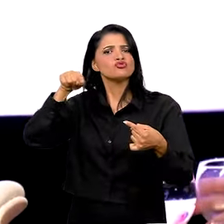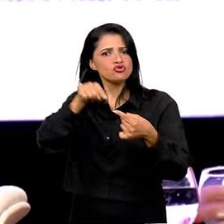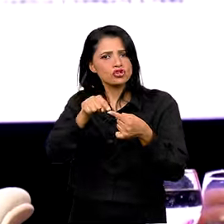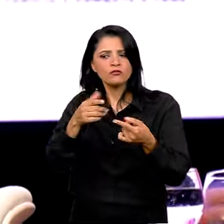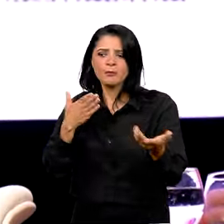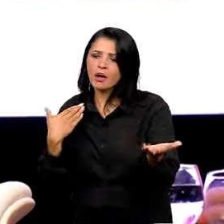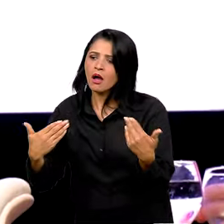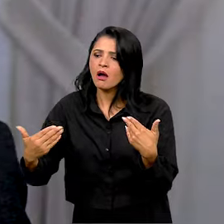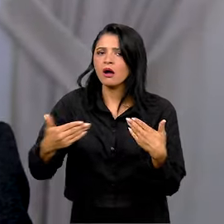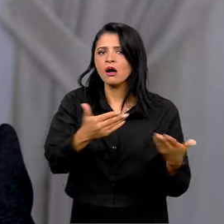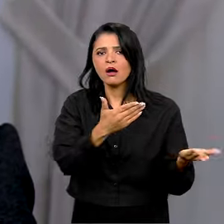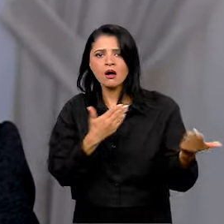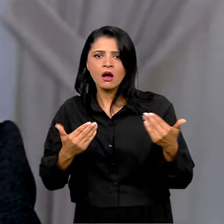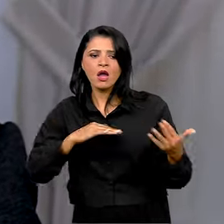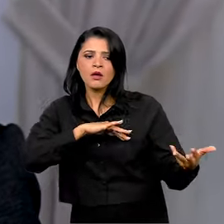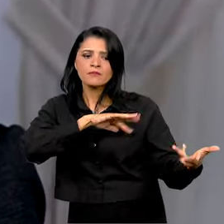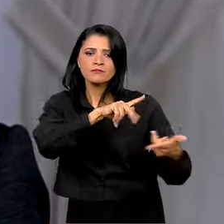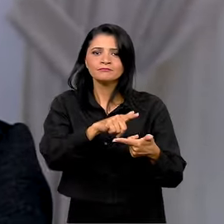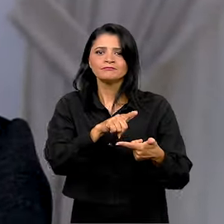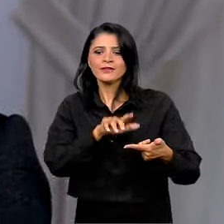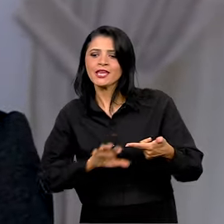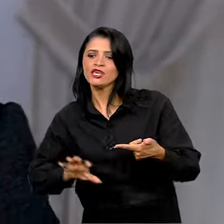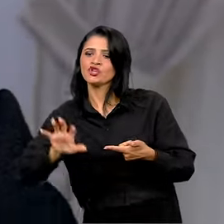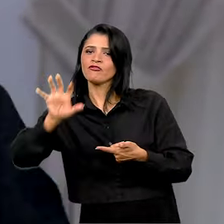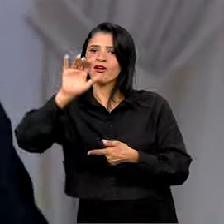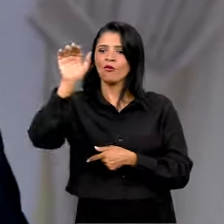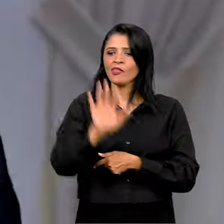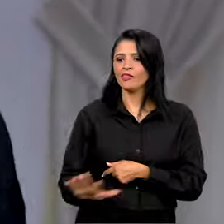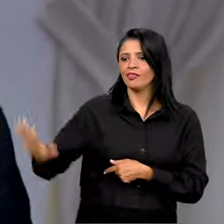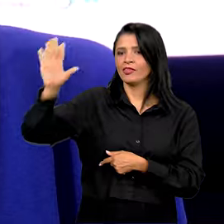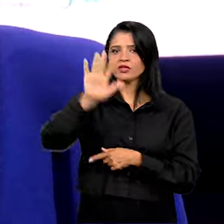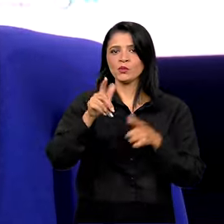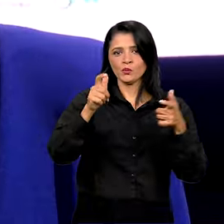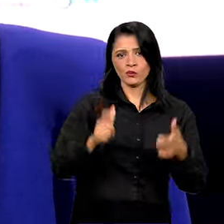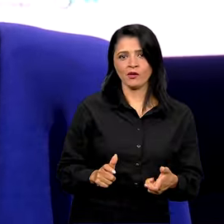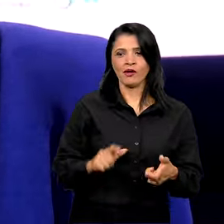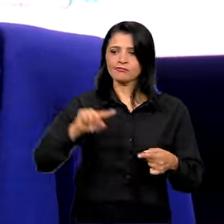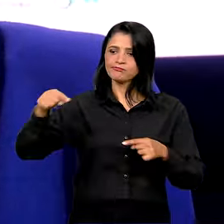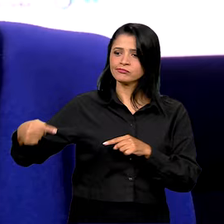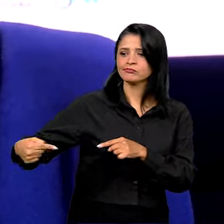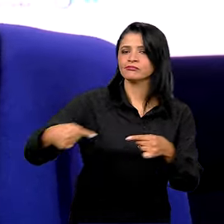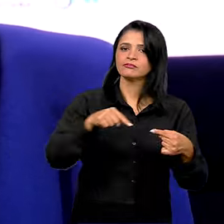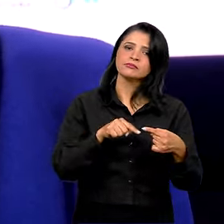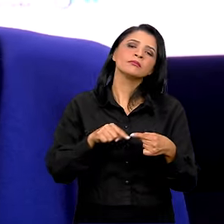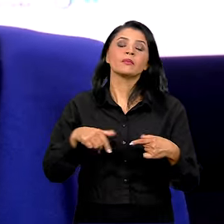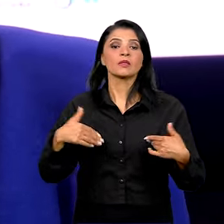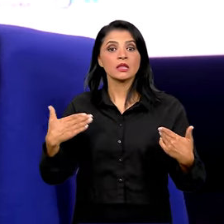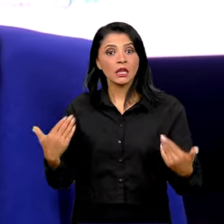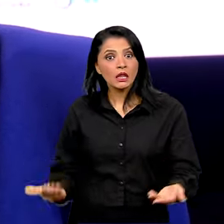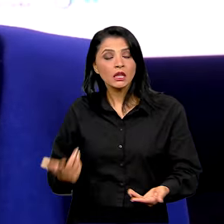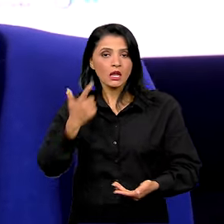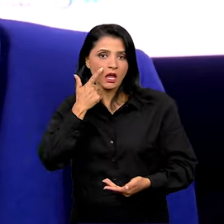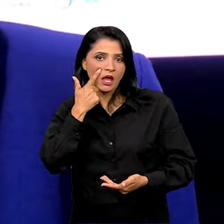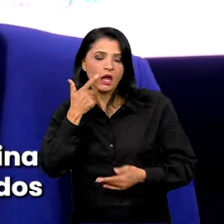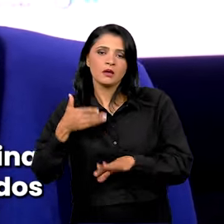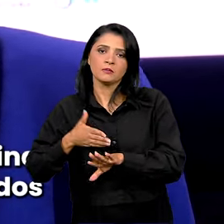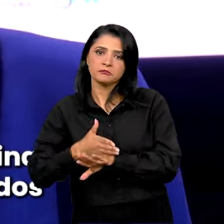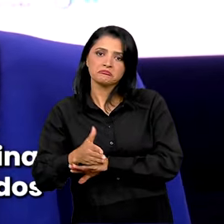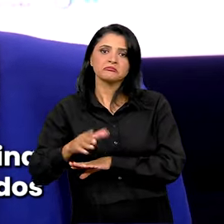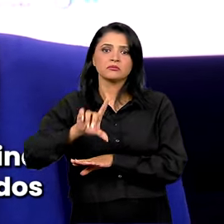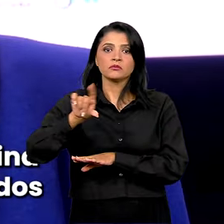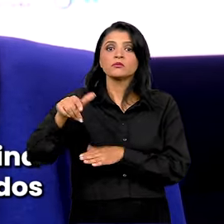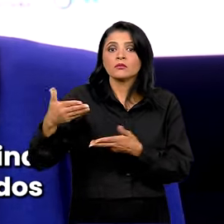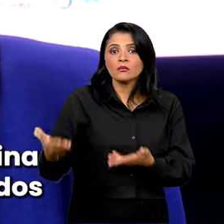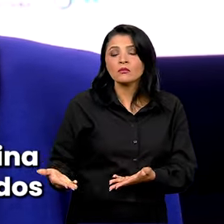fazer esse diálogo do do Global Regional nacional e local cuid está en boca de todos